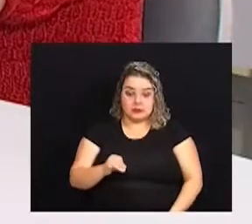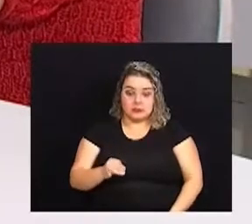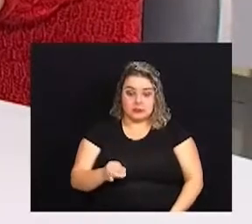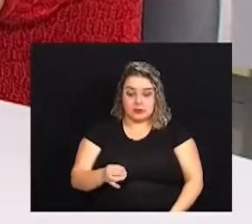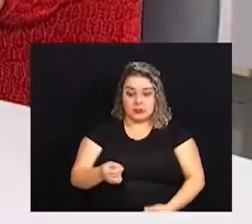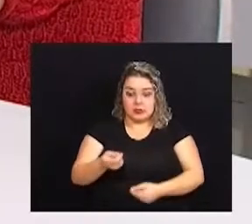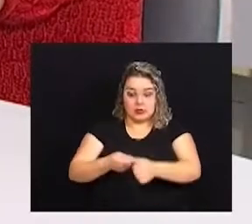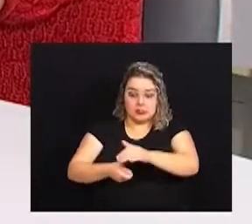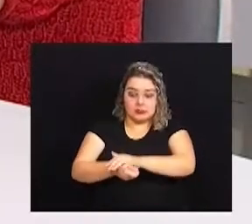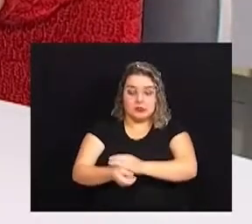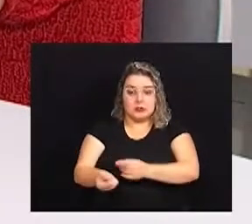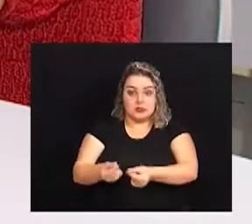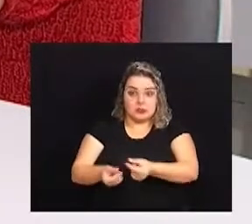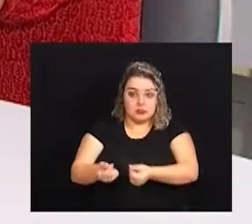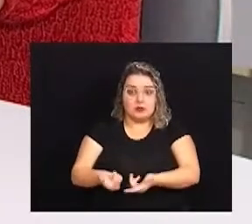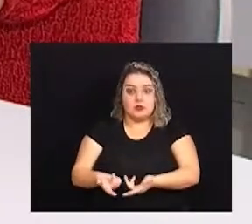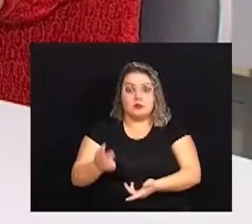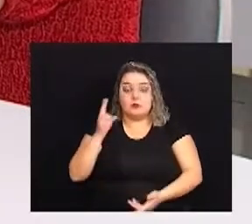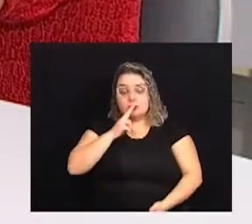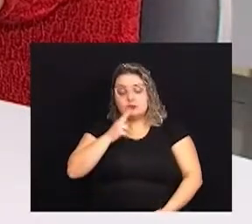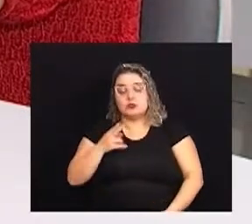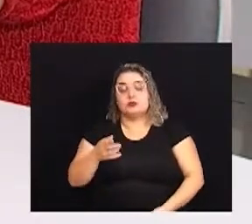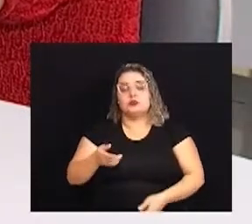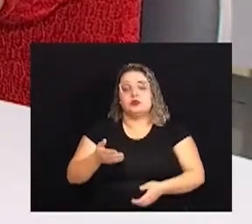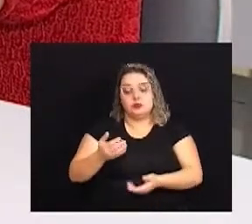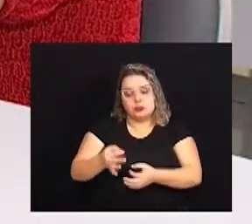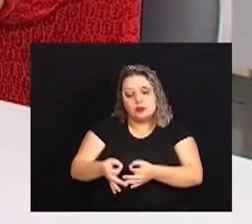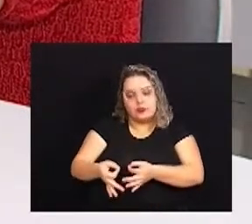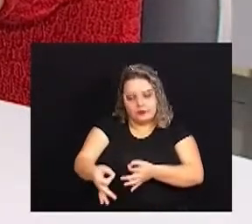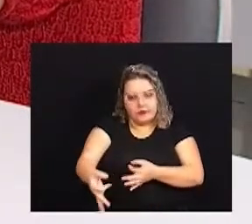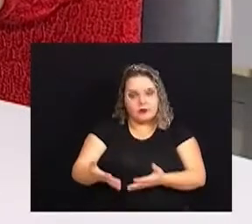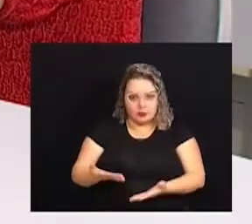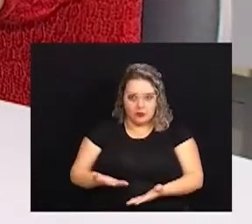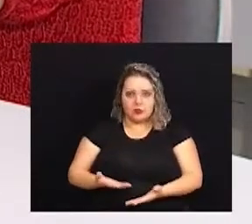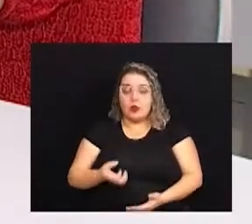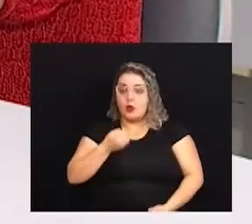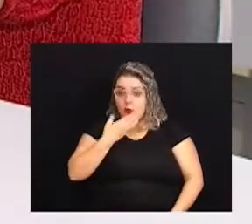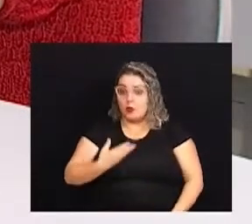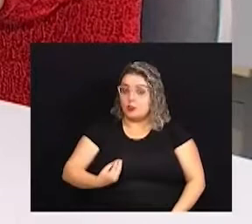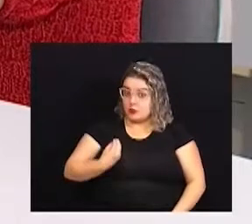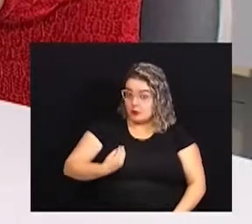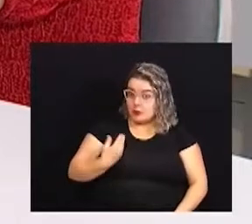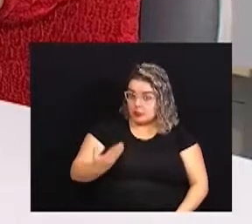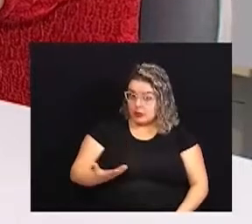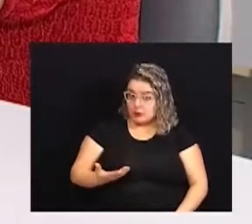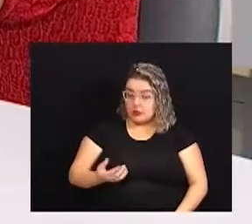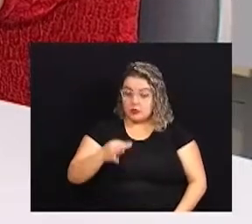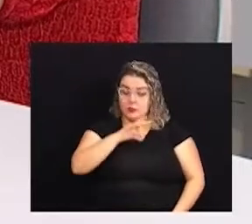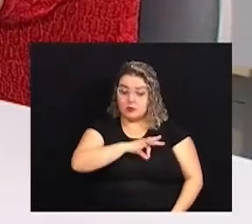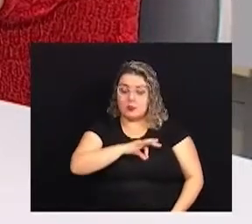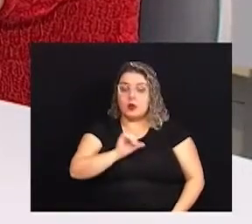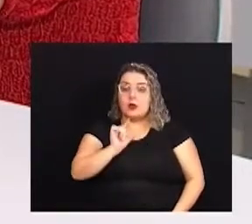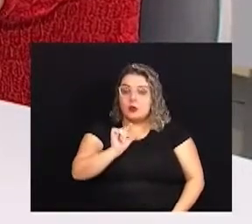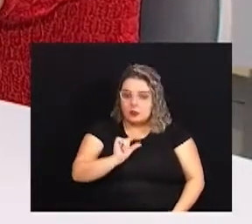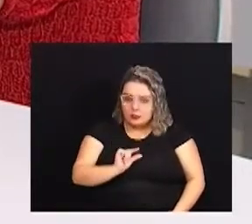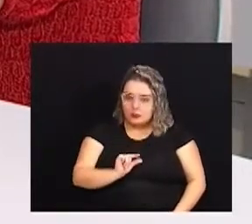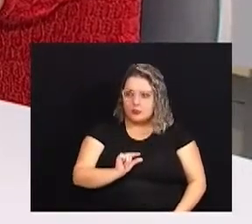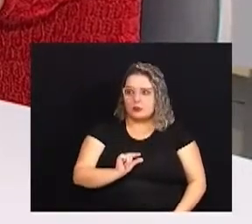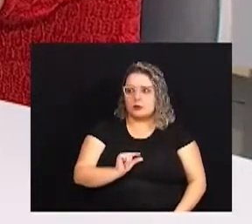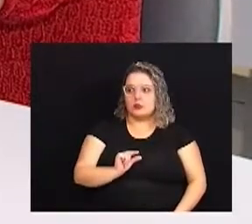durar. Então, é sempre bom, né, na vida, mesmo que você tenha uma renda